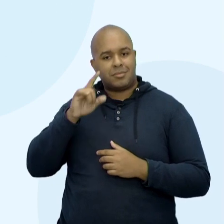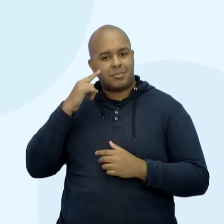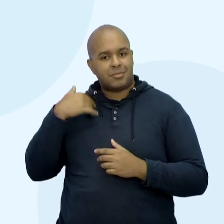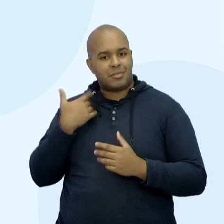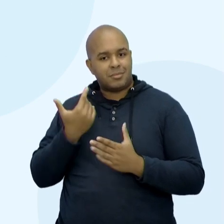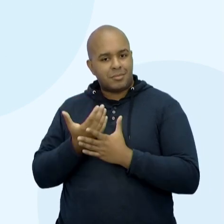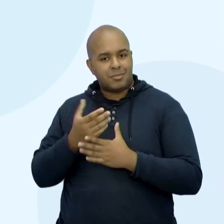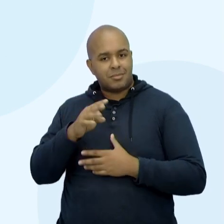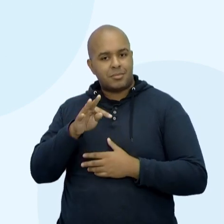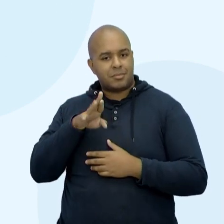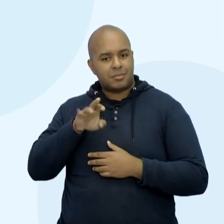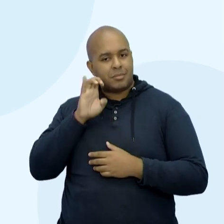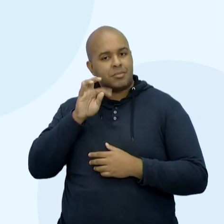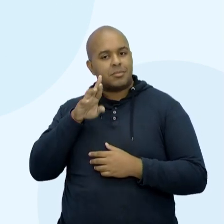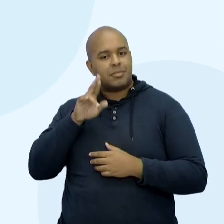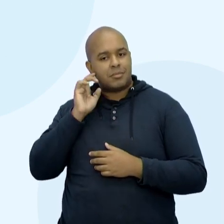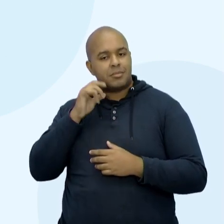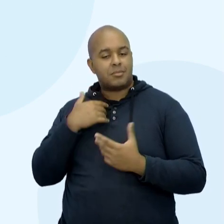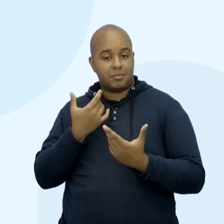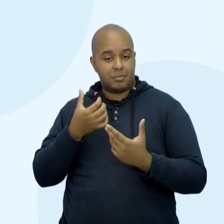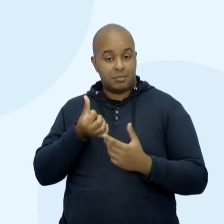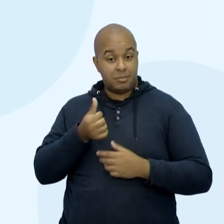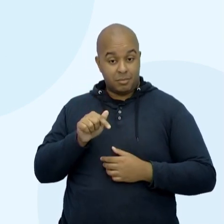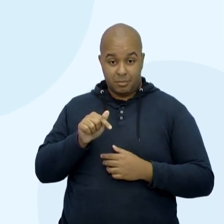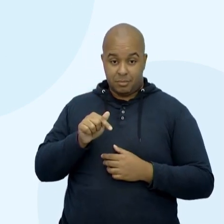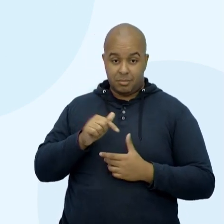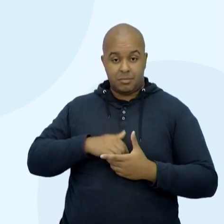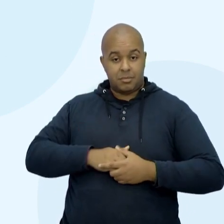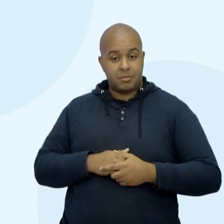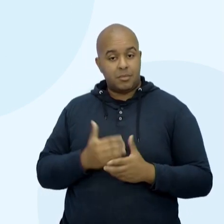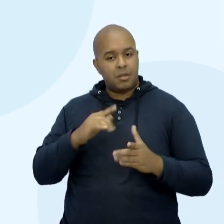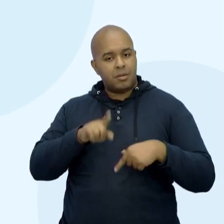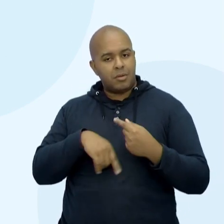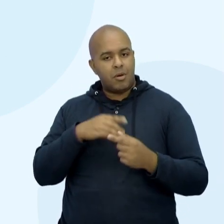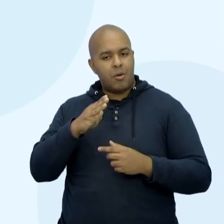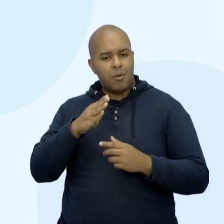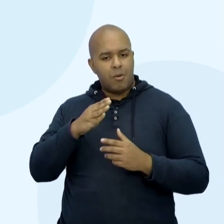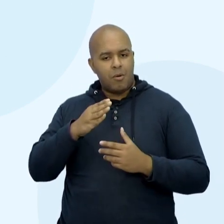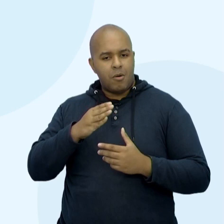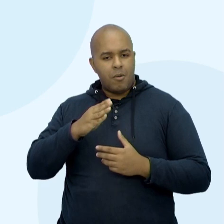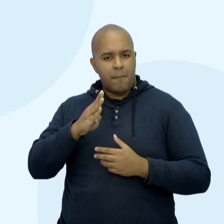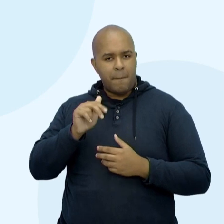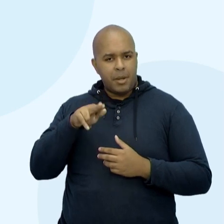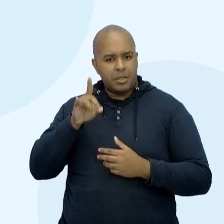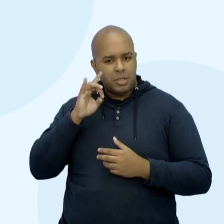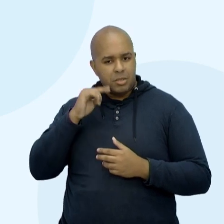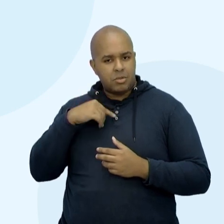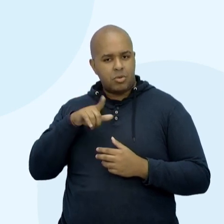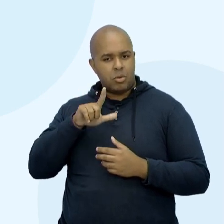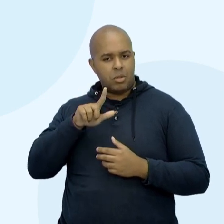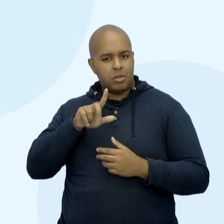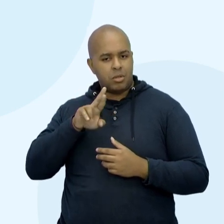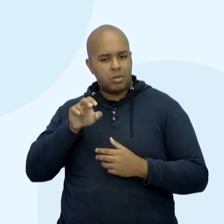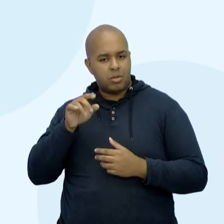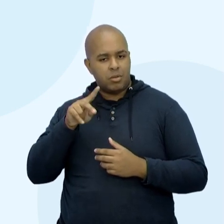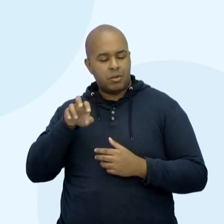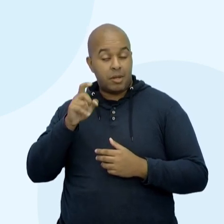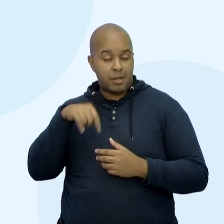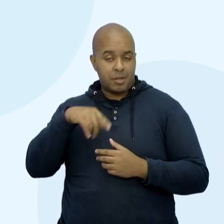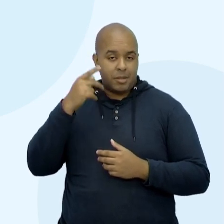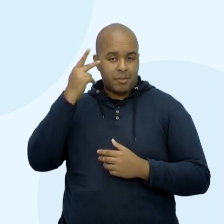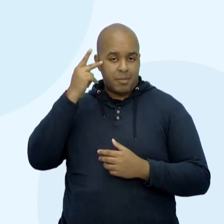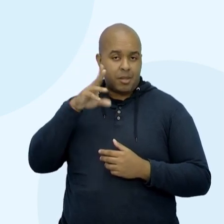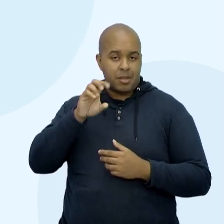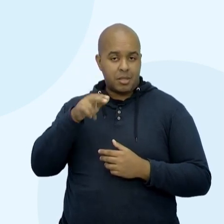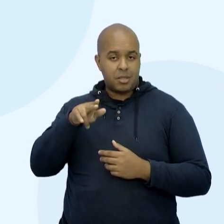em Transe, Glauber Rocha, 67. Cinema novo. O Bandido da Luz Vermelha, São Paulo, né? Bandido da Luz Vermelha do Rogério